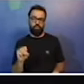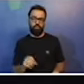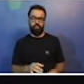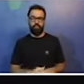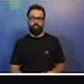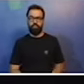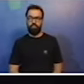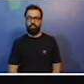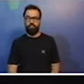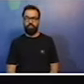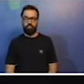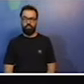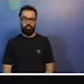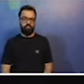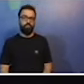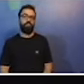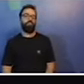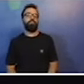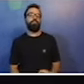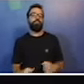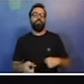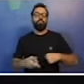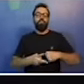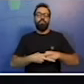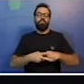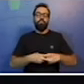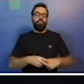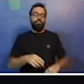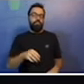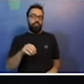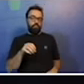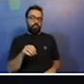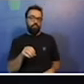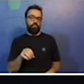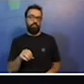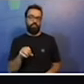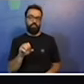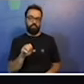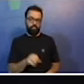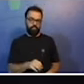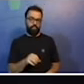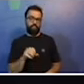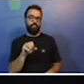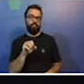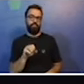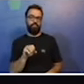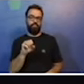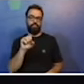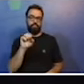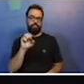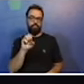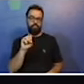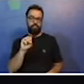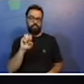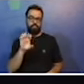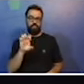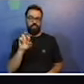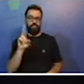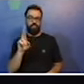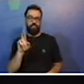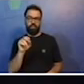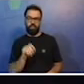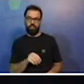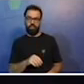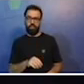O verbo ser aparece nas expressões é muito, é pouco, é bastante,